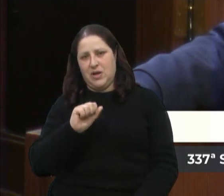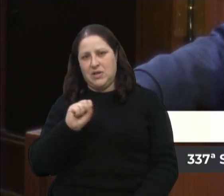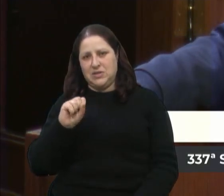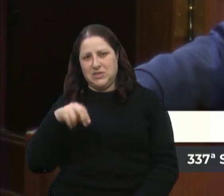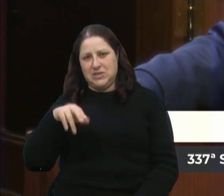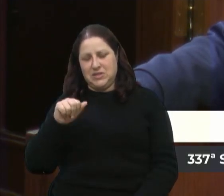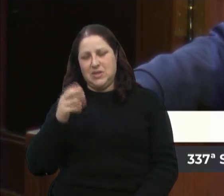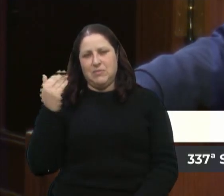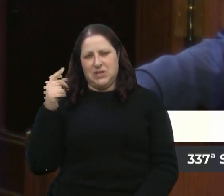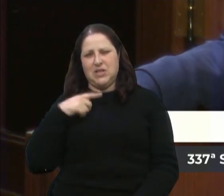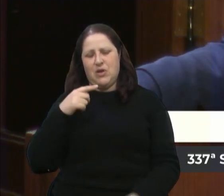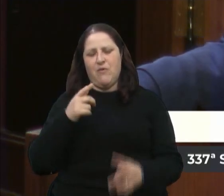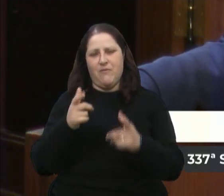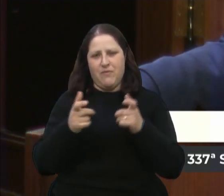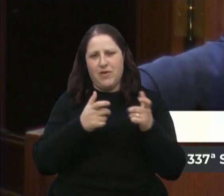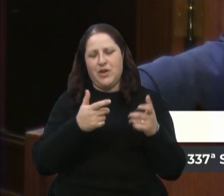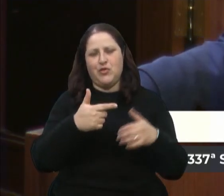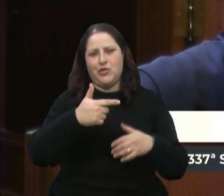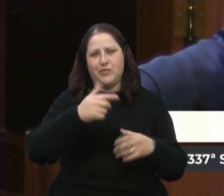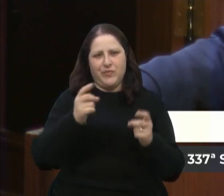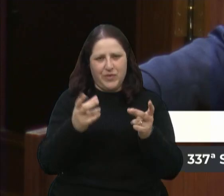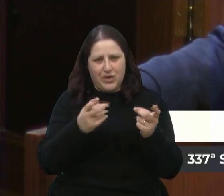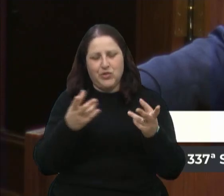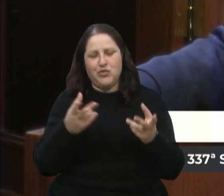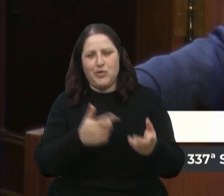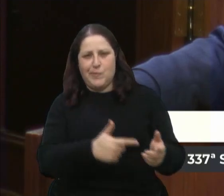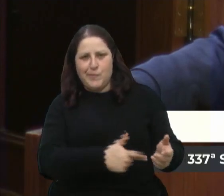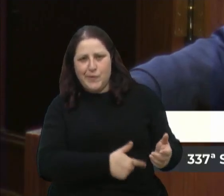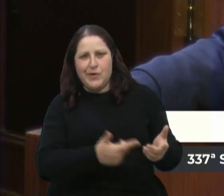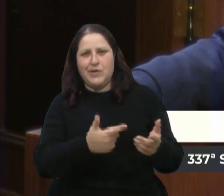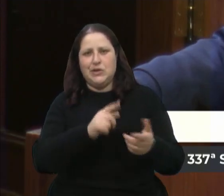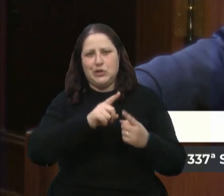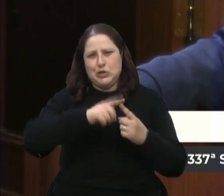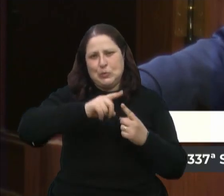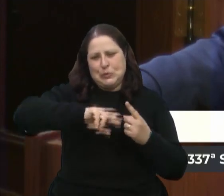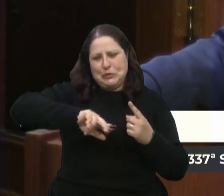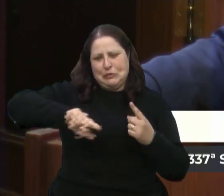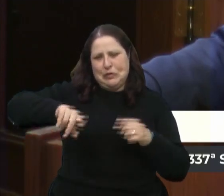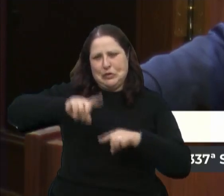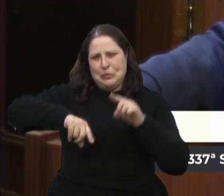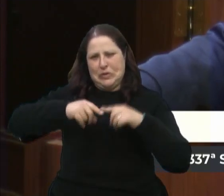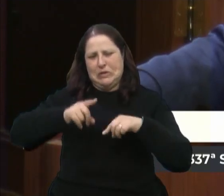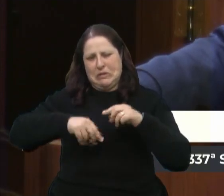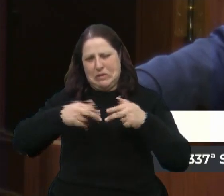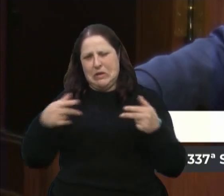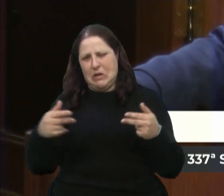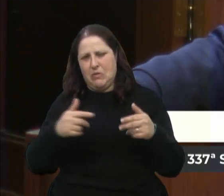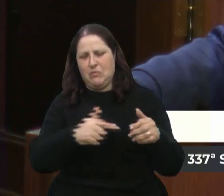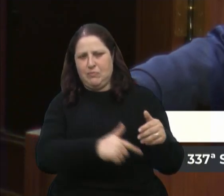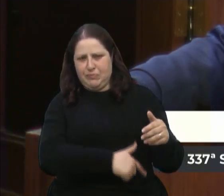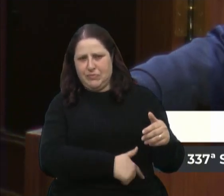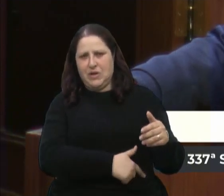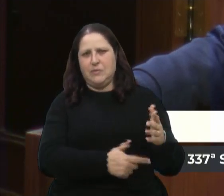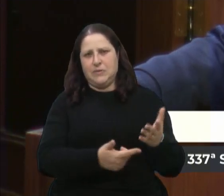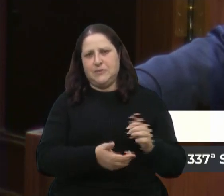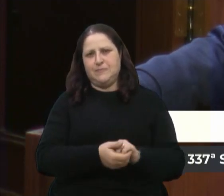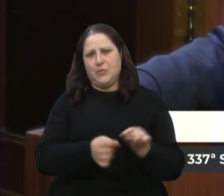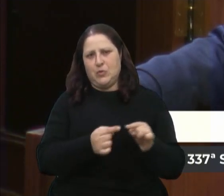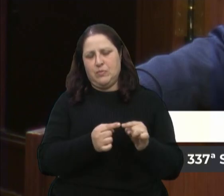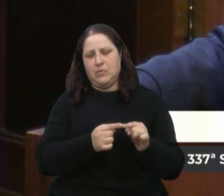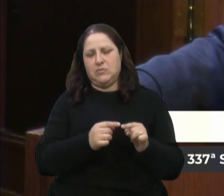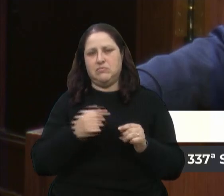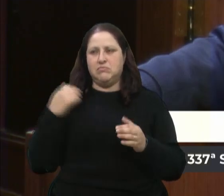bala, chumbo, revólver, espoleta, estiopa, como dizem. E de lá para cá o comércio mudou